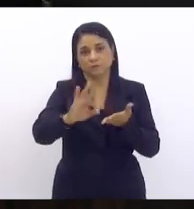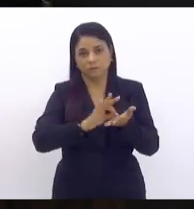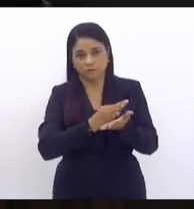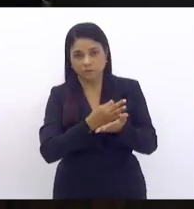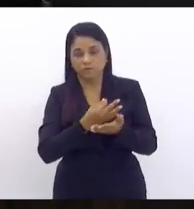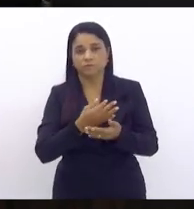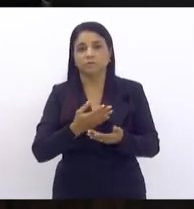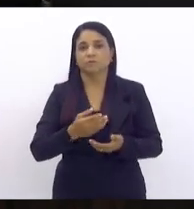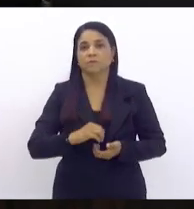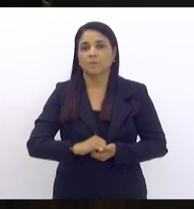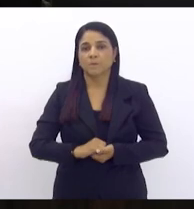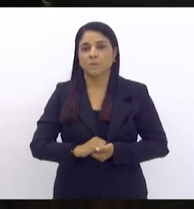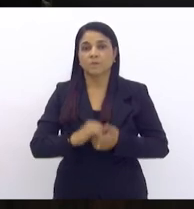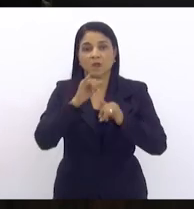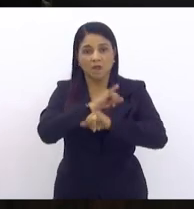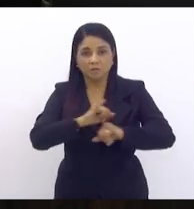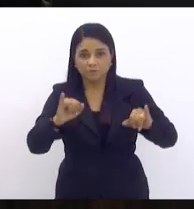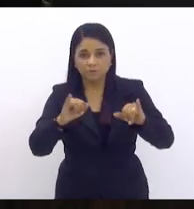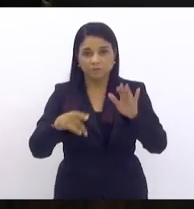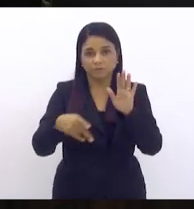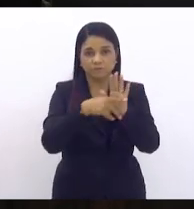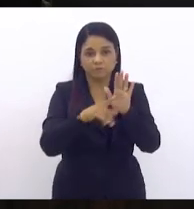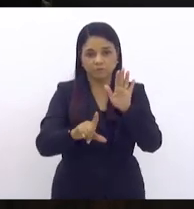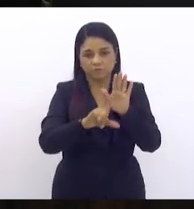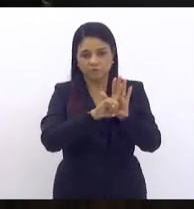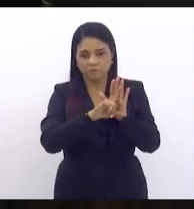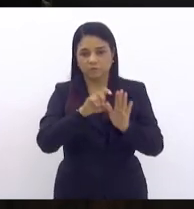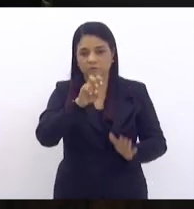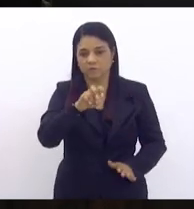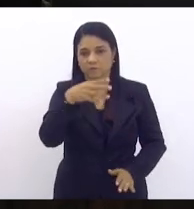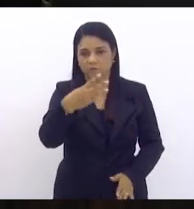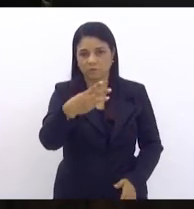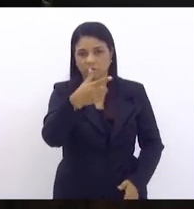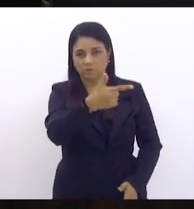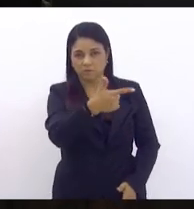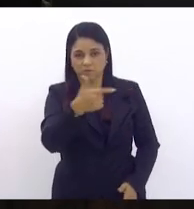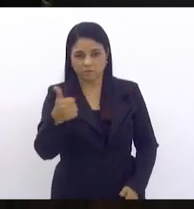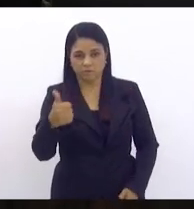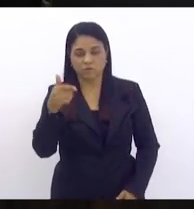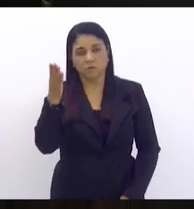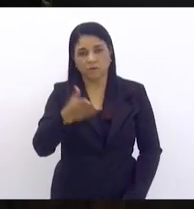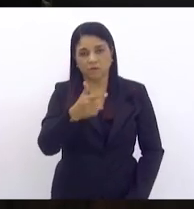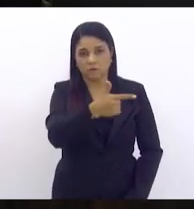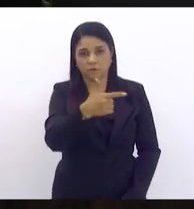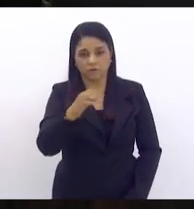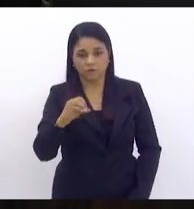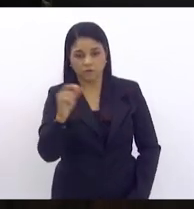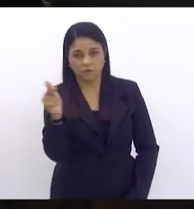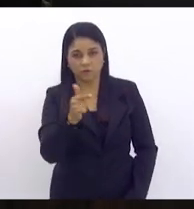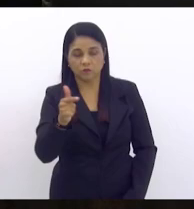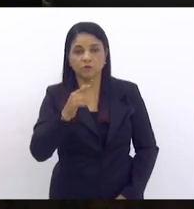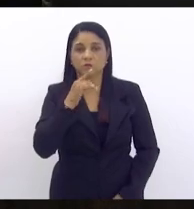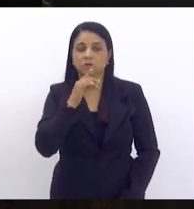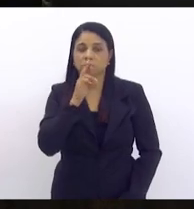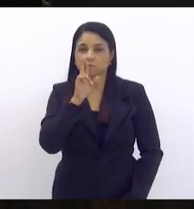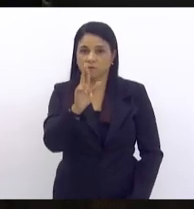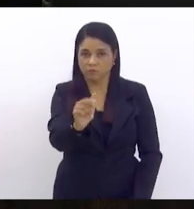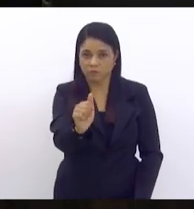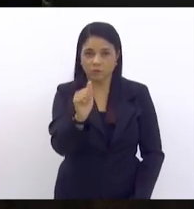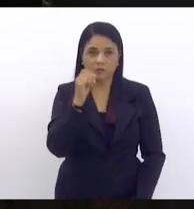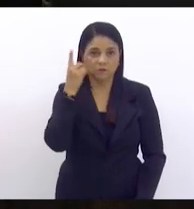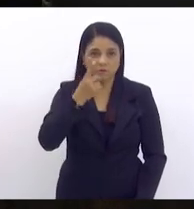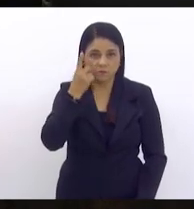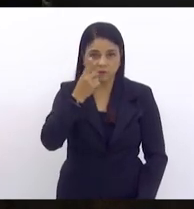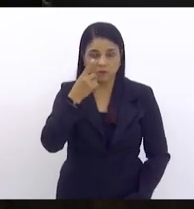autógrafo. Anuncio projeto de lei número 5321 de 22, de autoria do deputado Rodrigo Amorim.